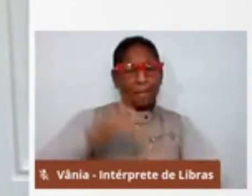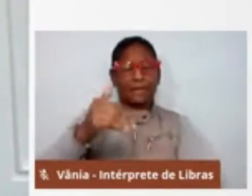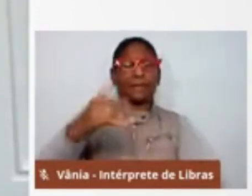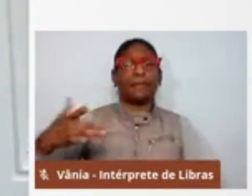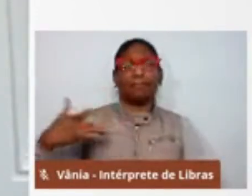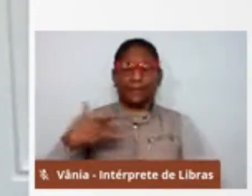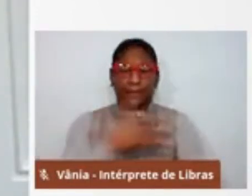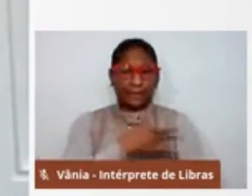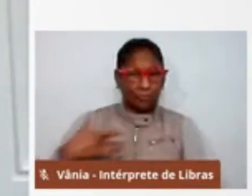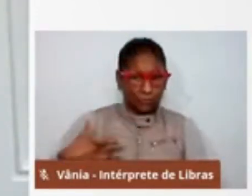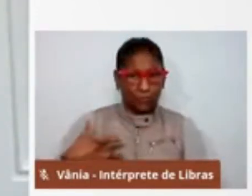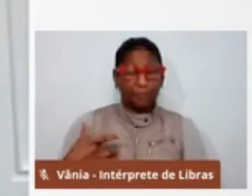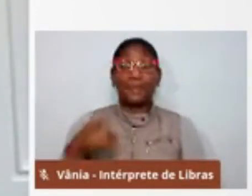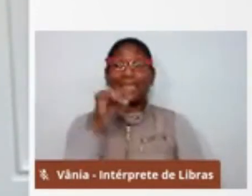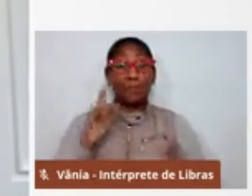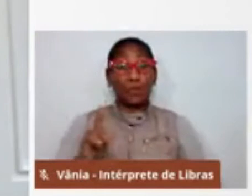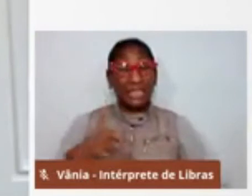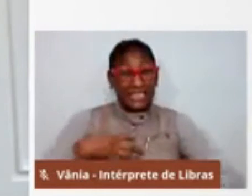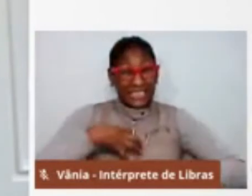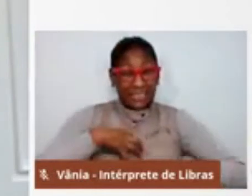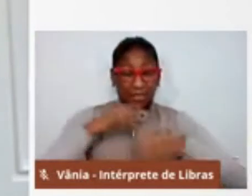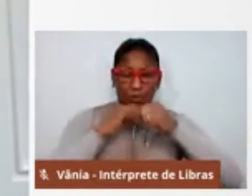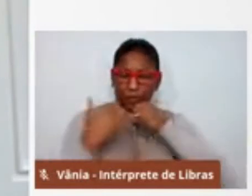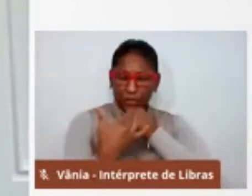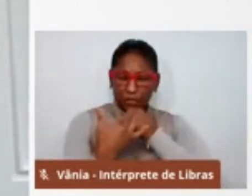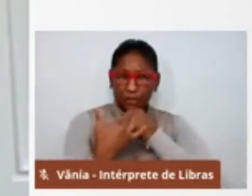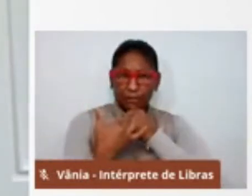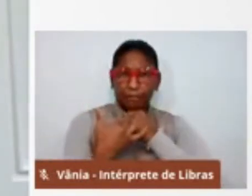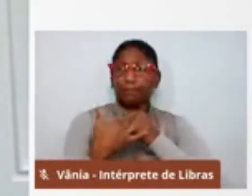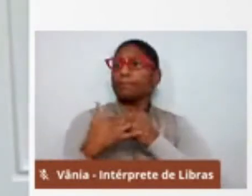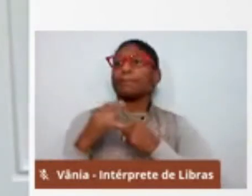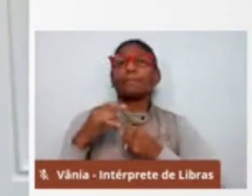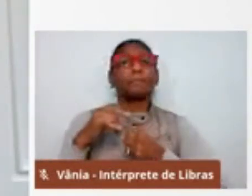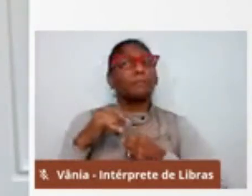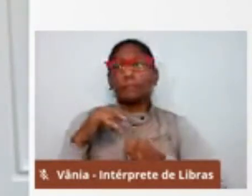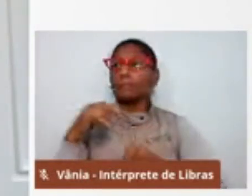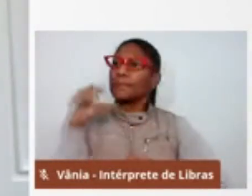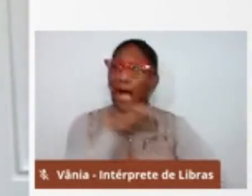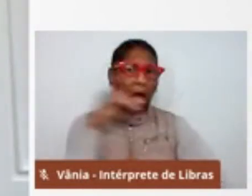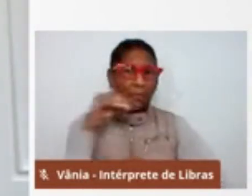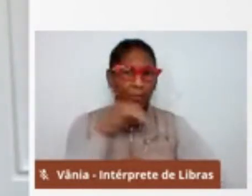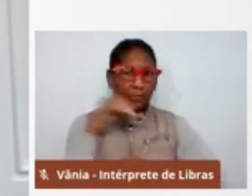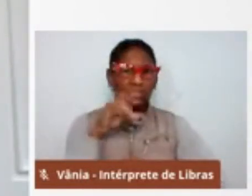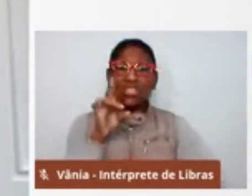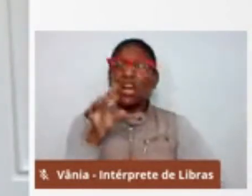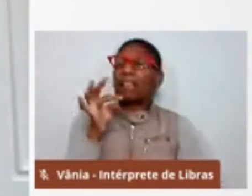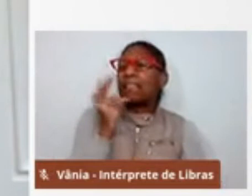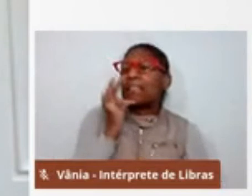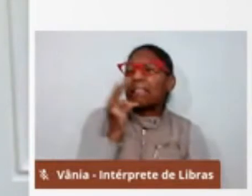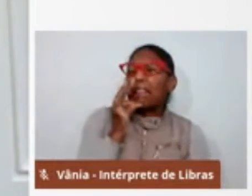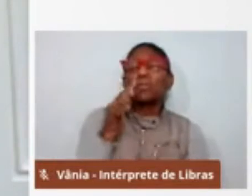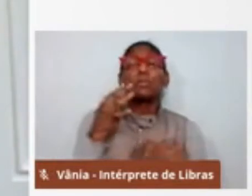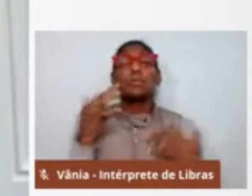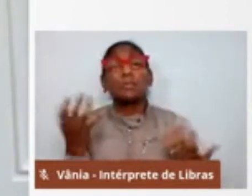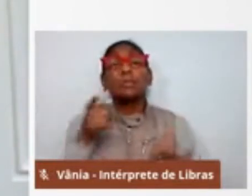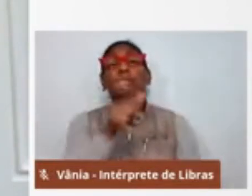aos primeiros sintomas da Covid-19, ao invés de focar apenas na testagem. Há alguma ação do governo do